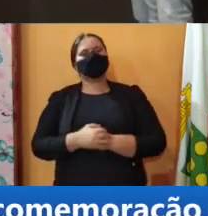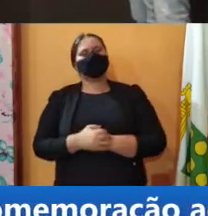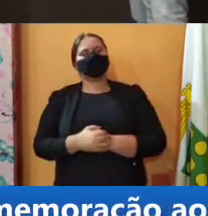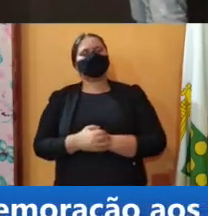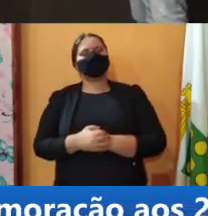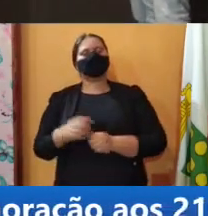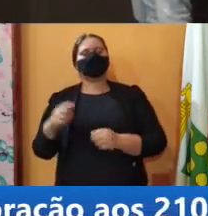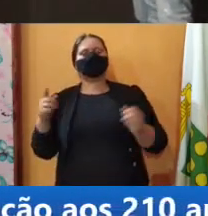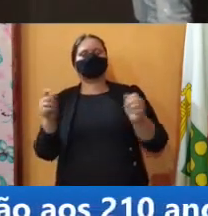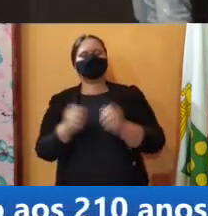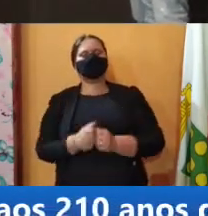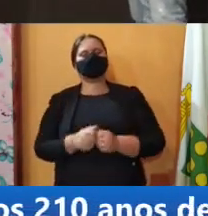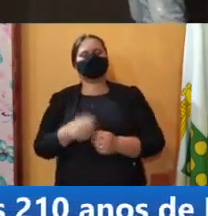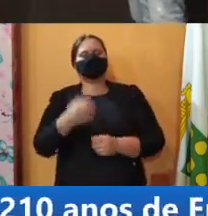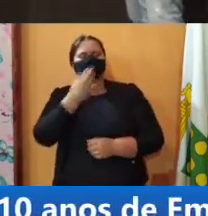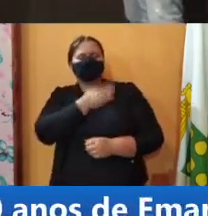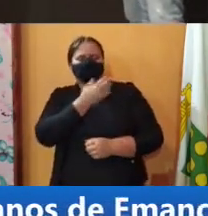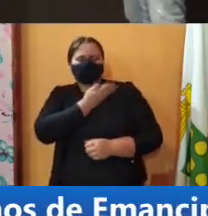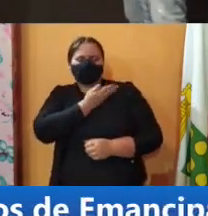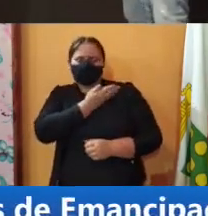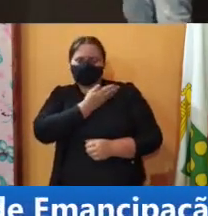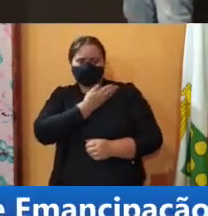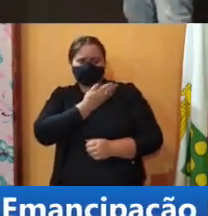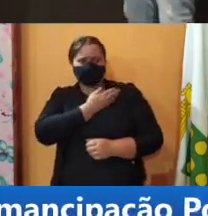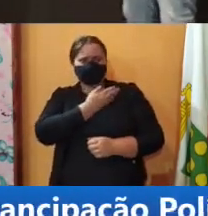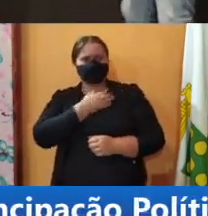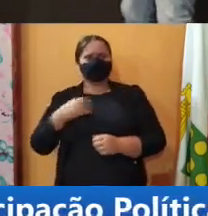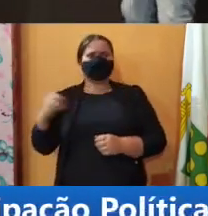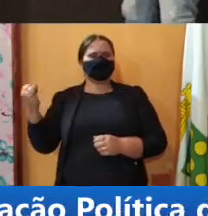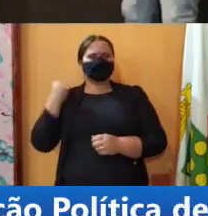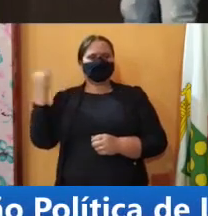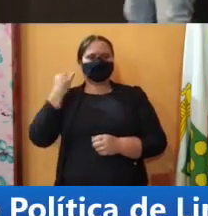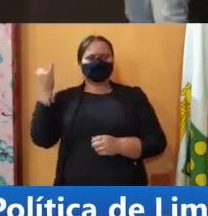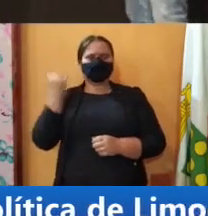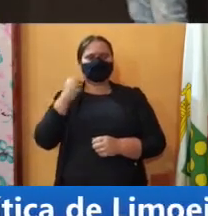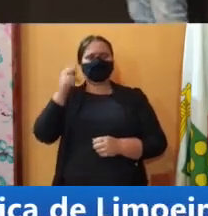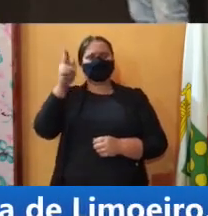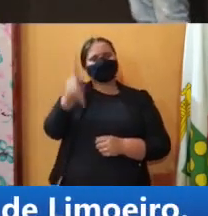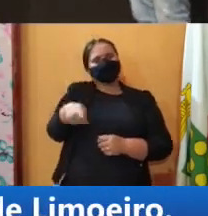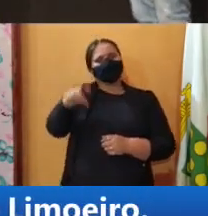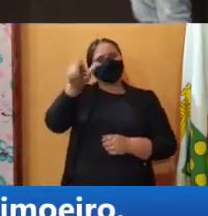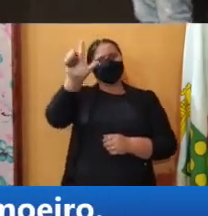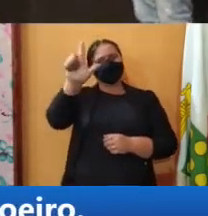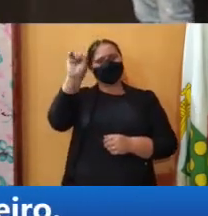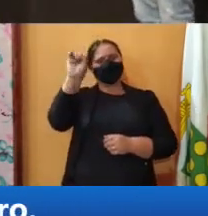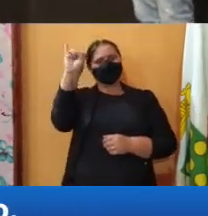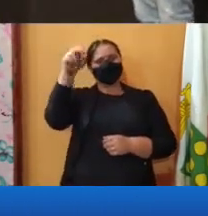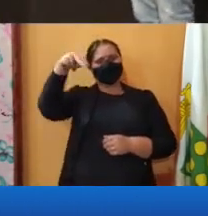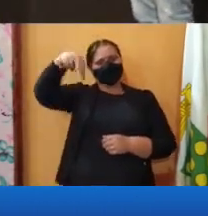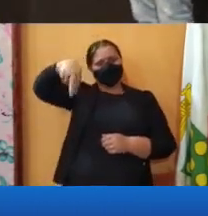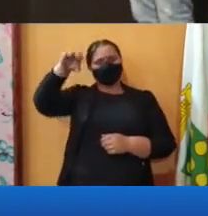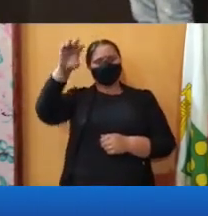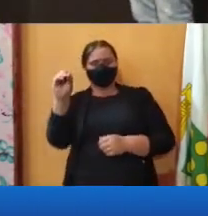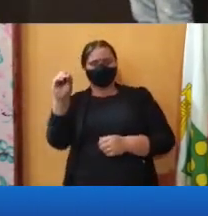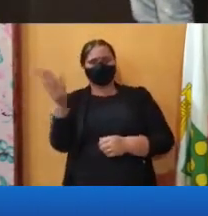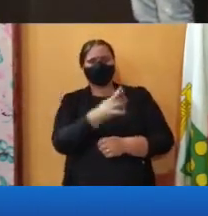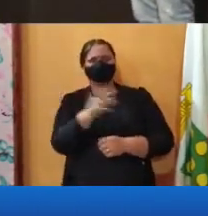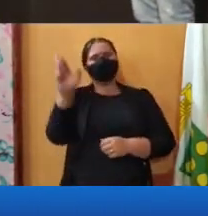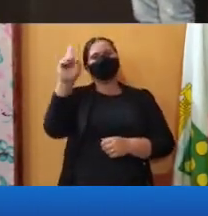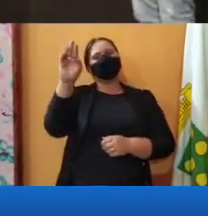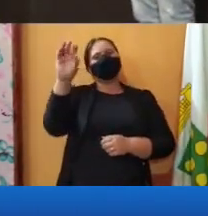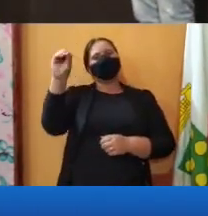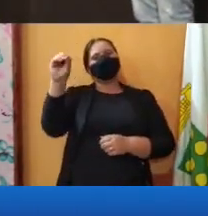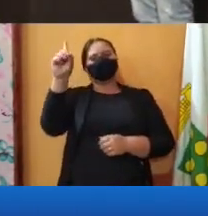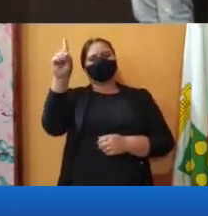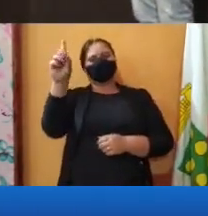irmão do coração, Plínio Rodrigues, né? Que é o nosso Pino da Gráfica. Esse não deixa de ser